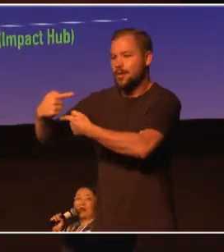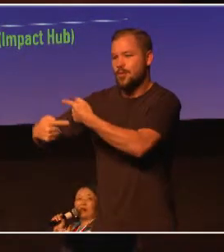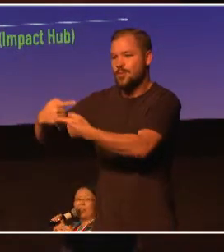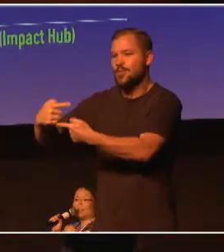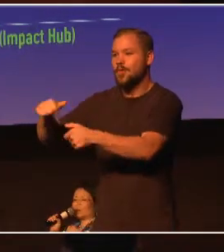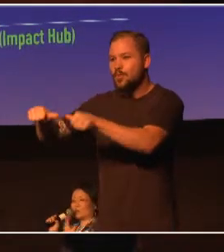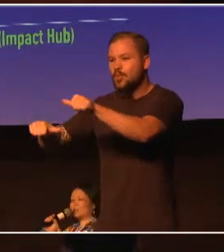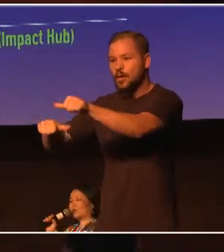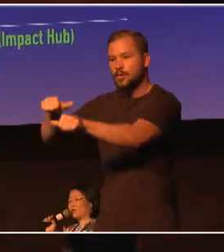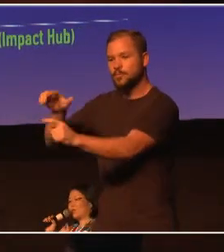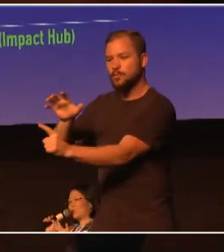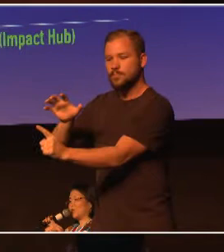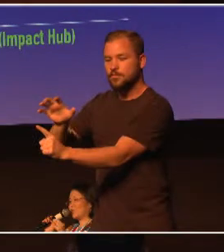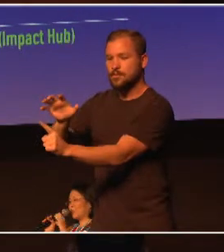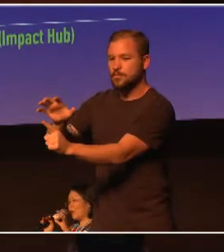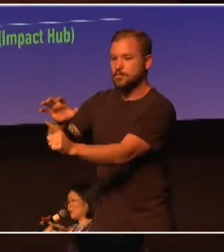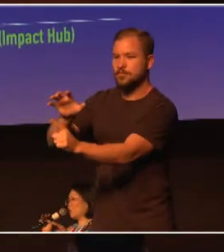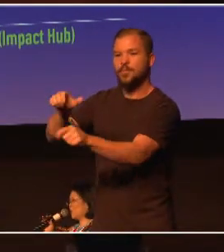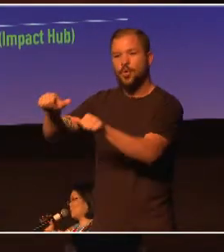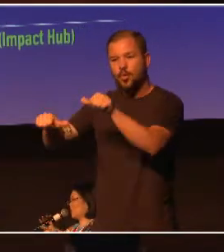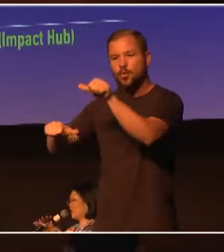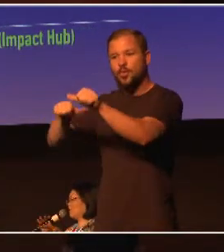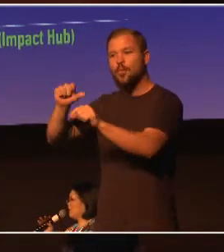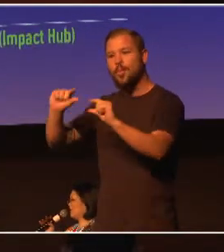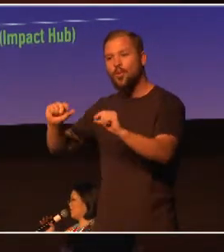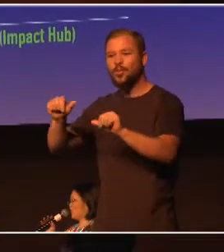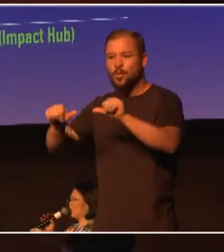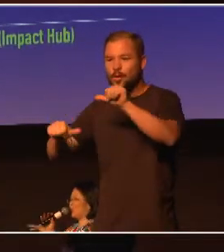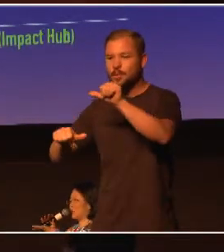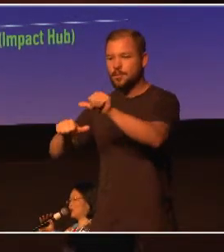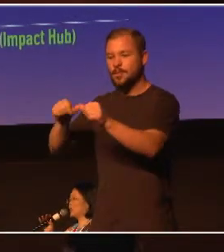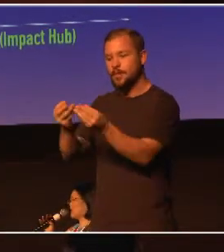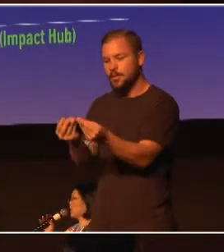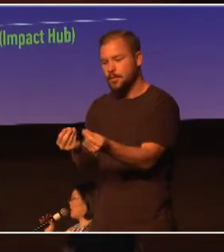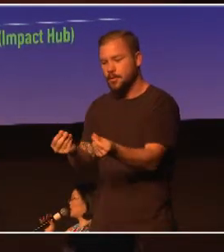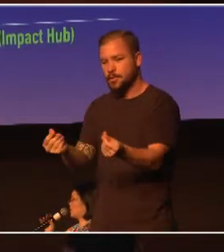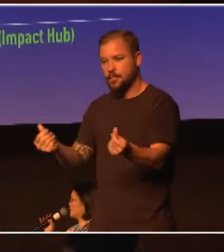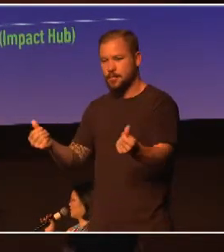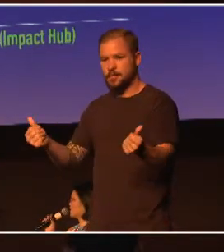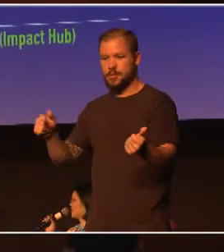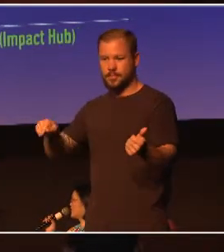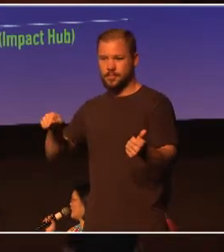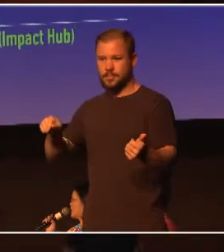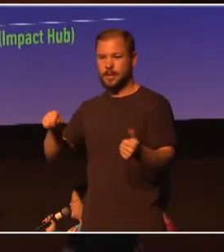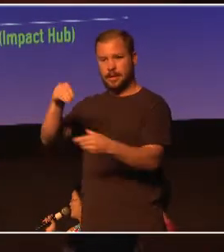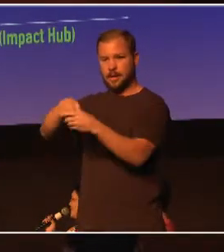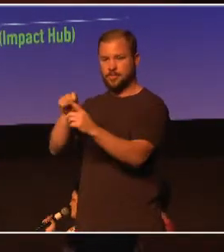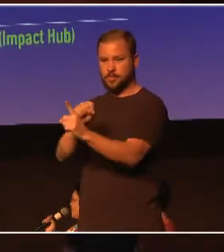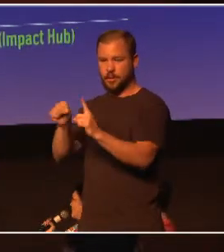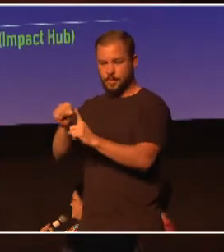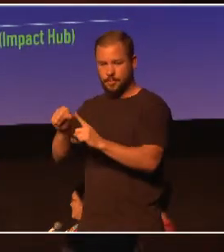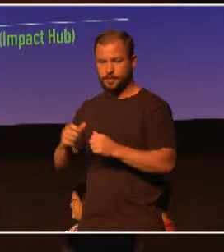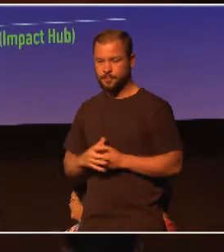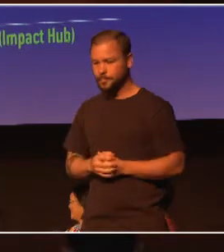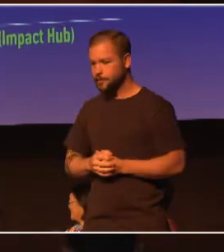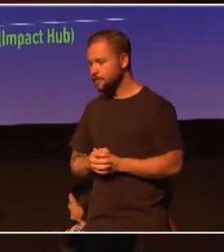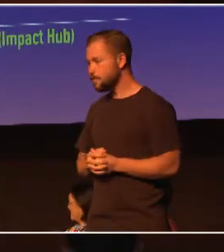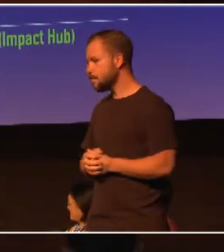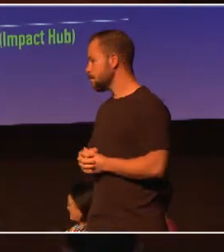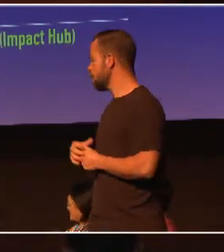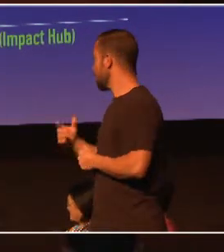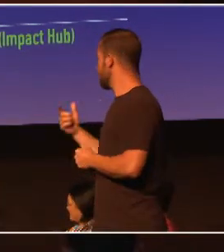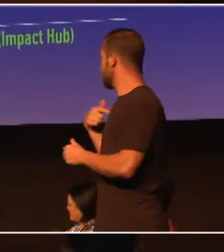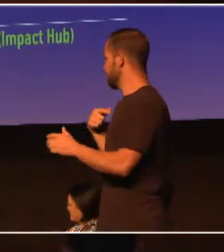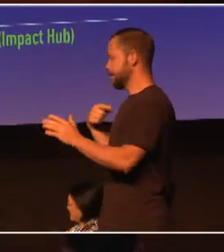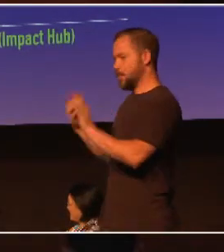que essas coisas possam, aos poucos, serem diluídas, né, eu acho, que na sociedade, né. Vou fazer uma provocação